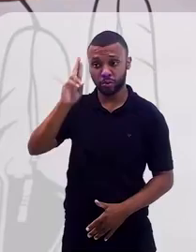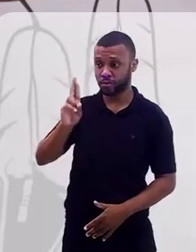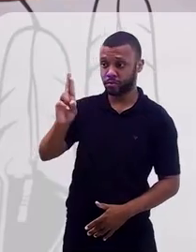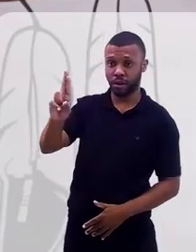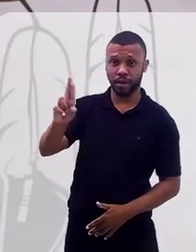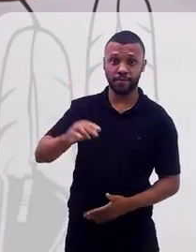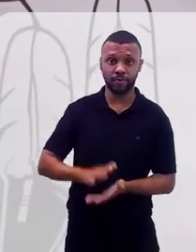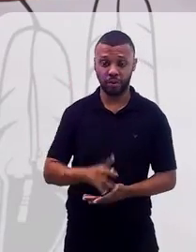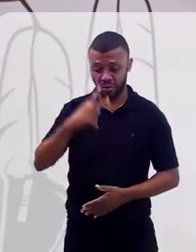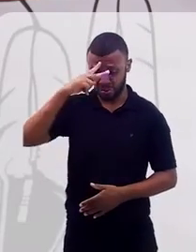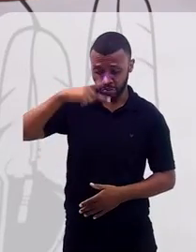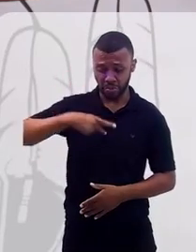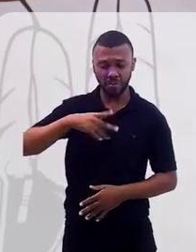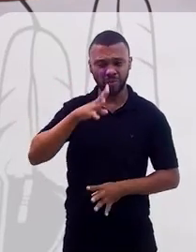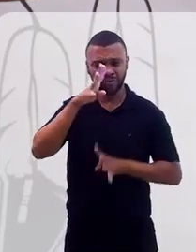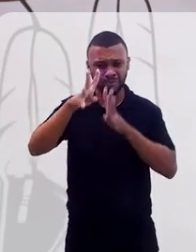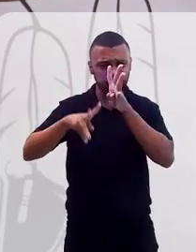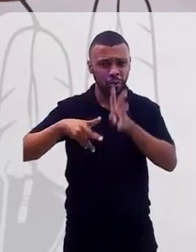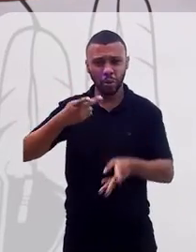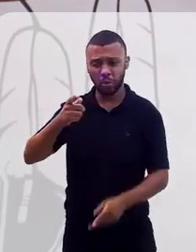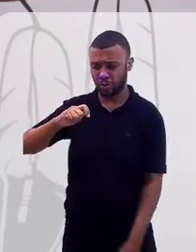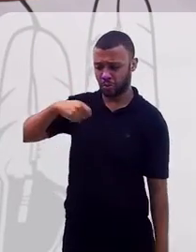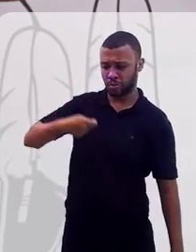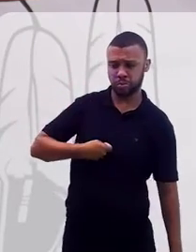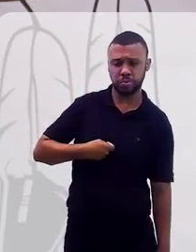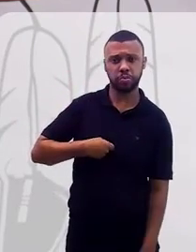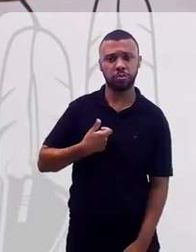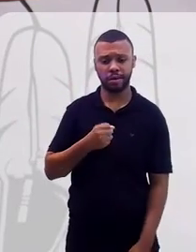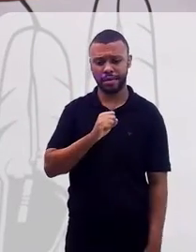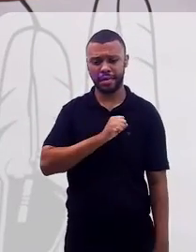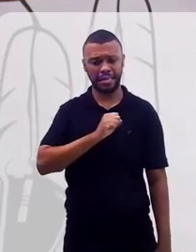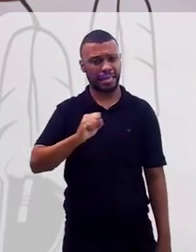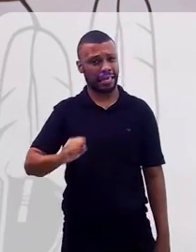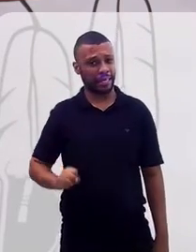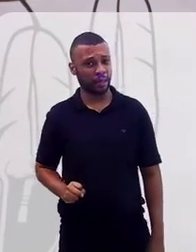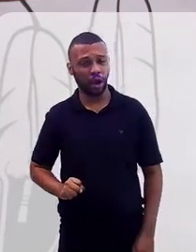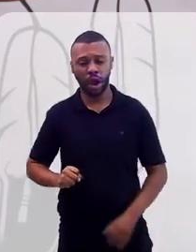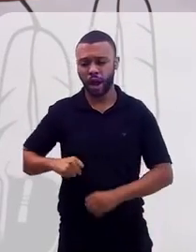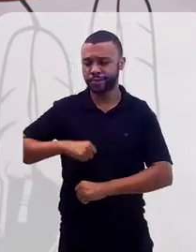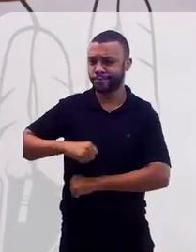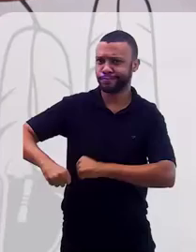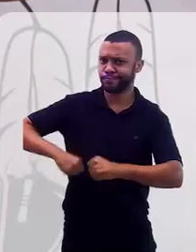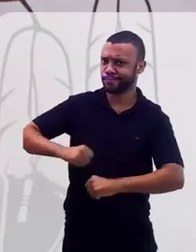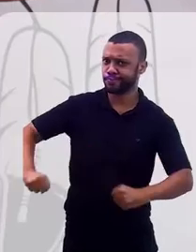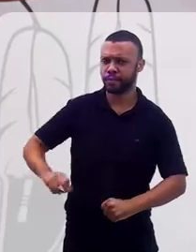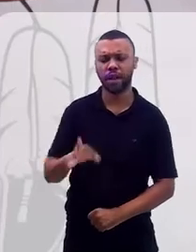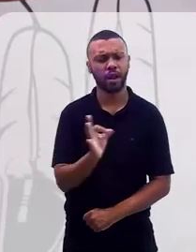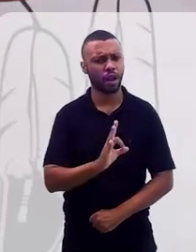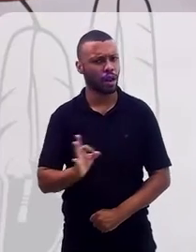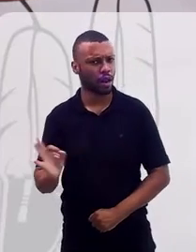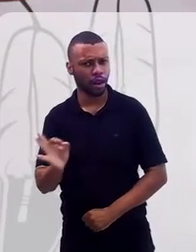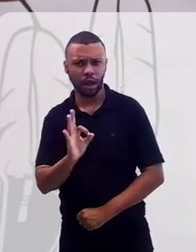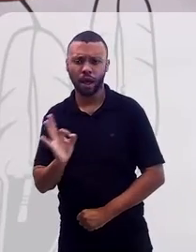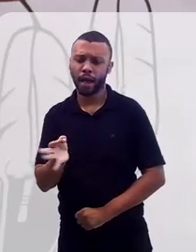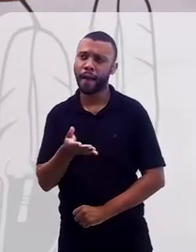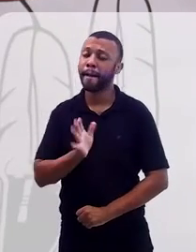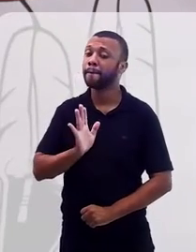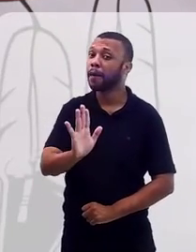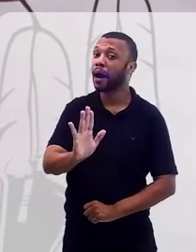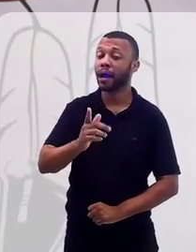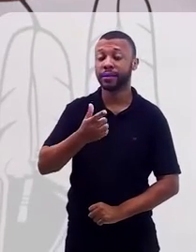sou ou não Xamã e não a gente se intitula eh nem sacerdotiza nem sacerdote